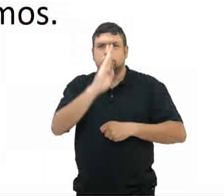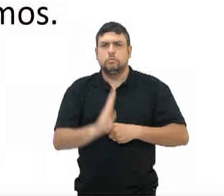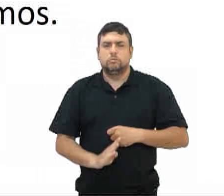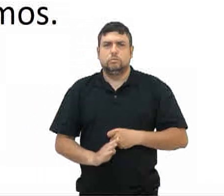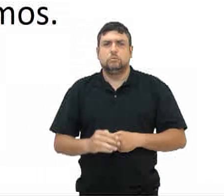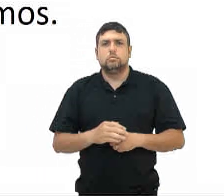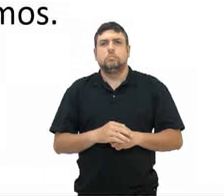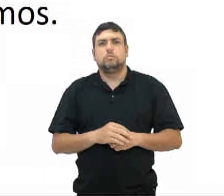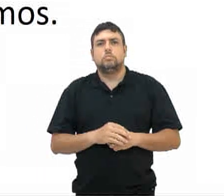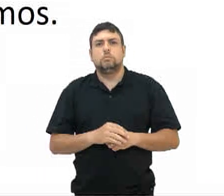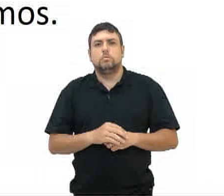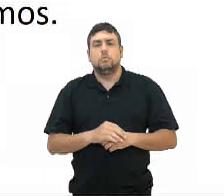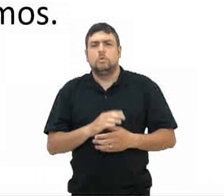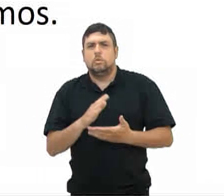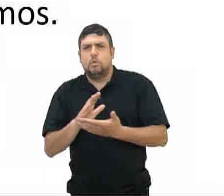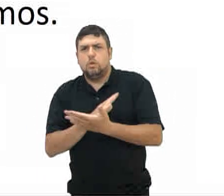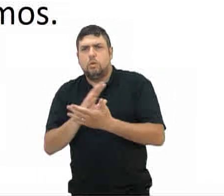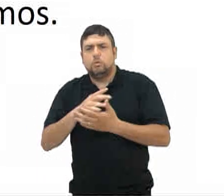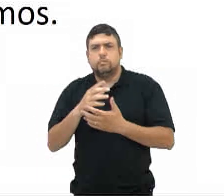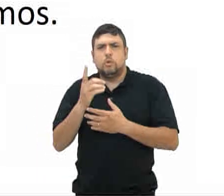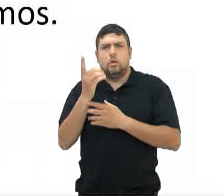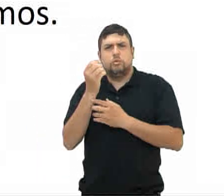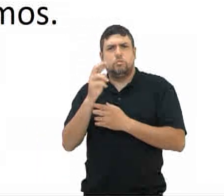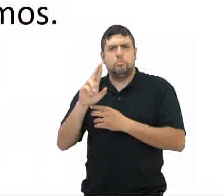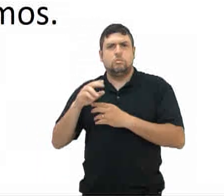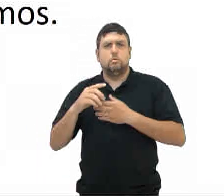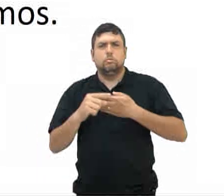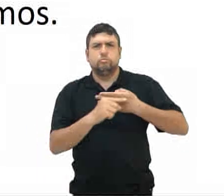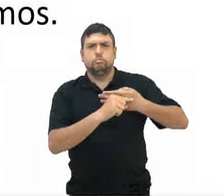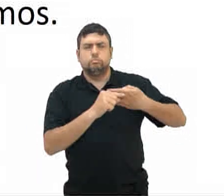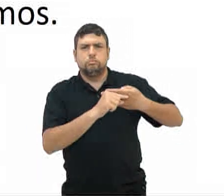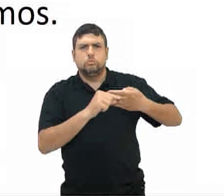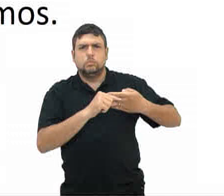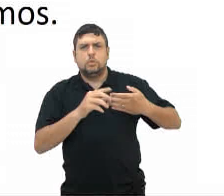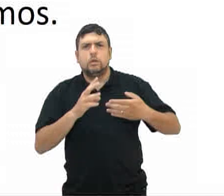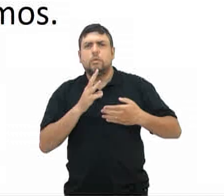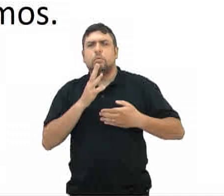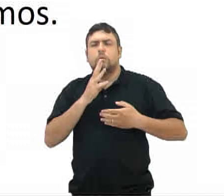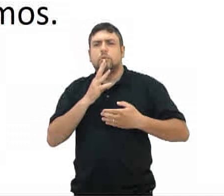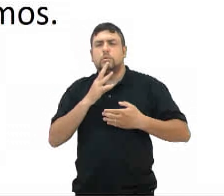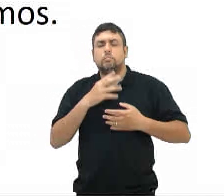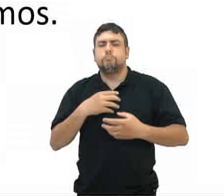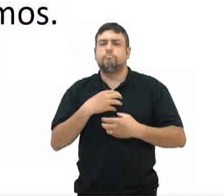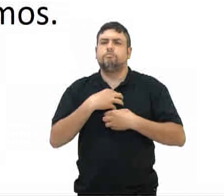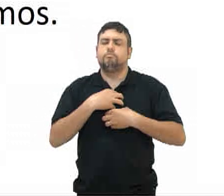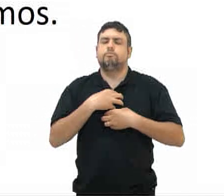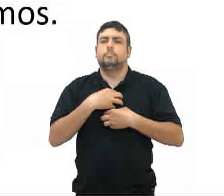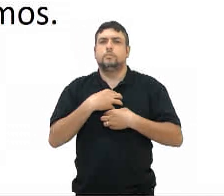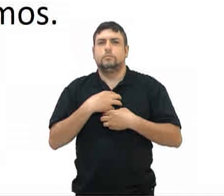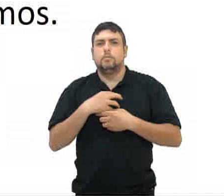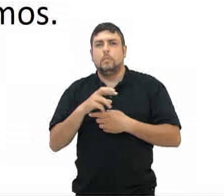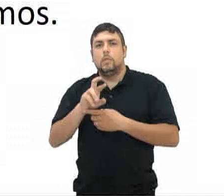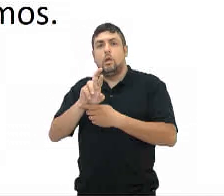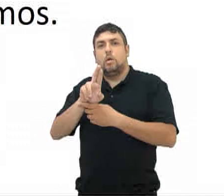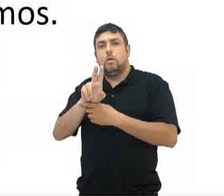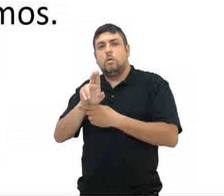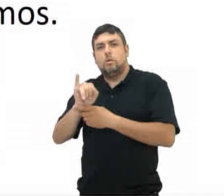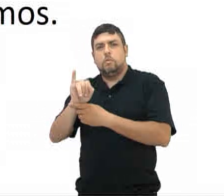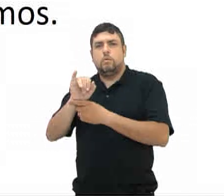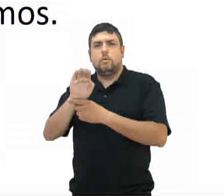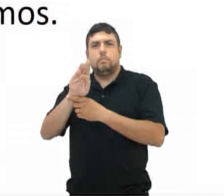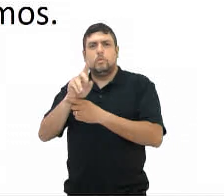doutor, o lado citações, o lado autores conhecidos. Comovente. Rui Barbosa. Uma cartola